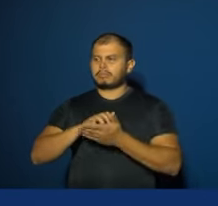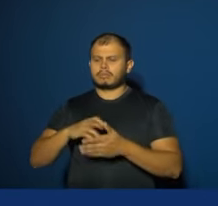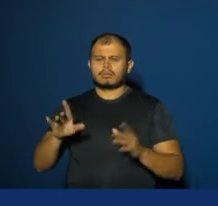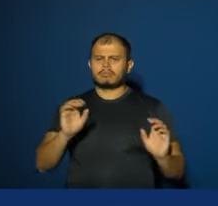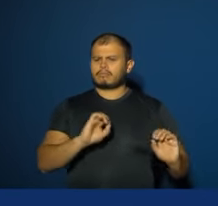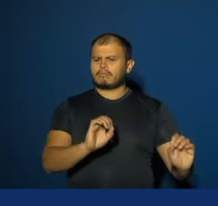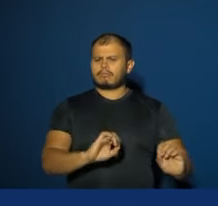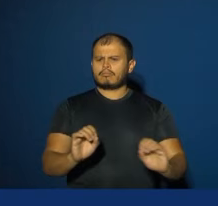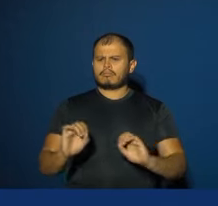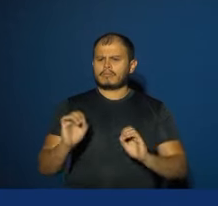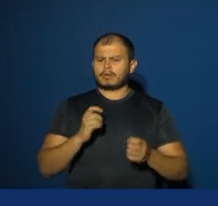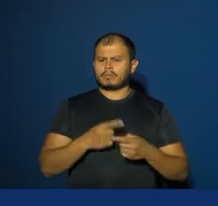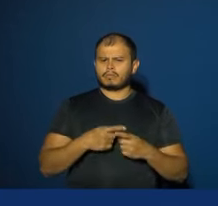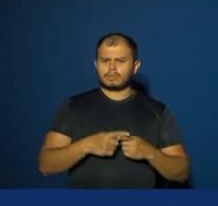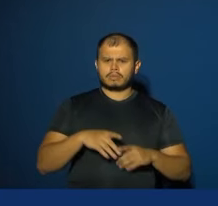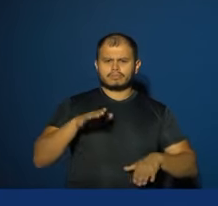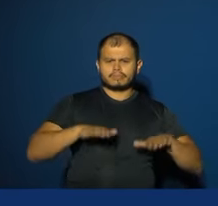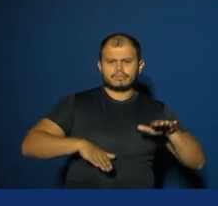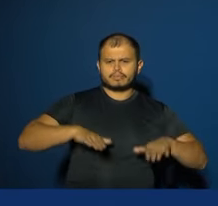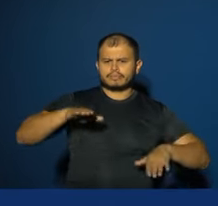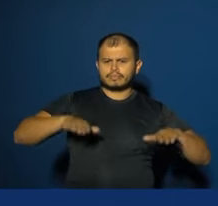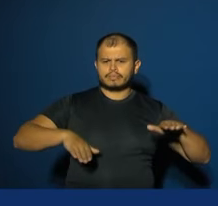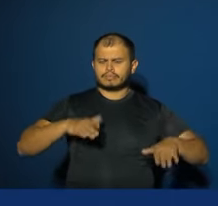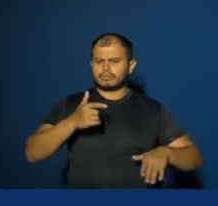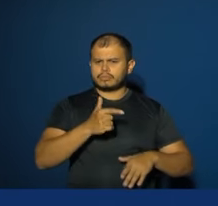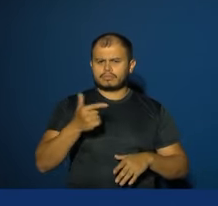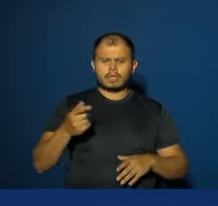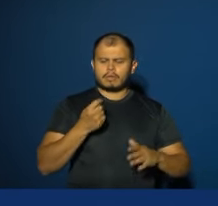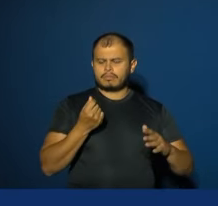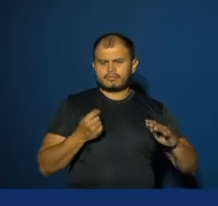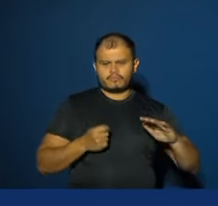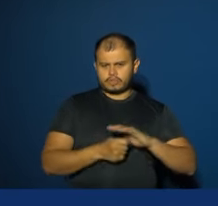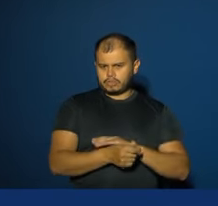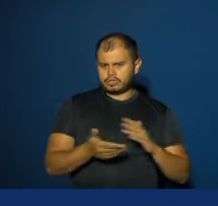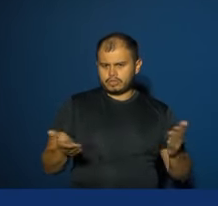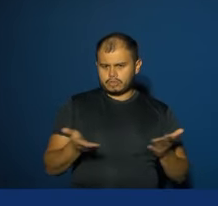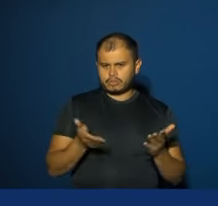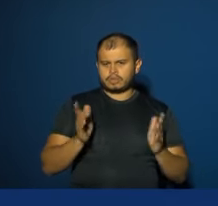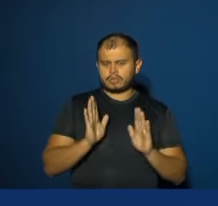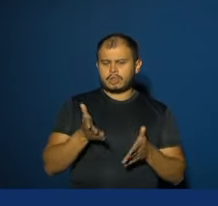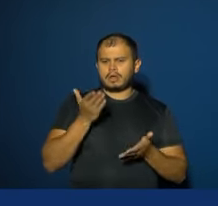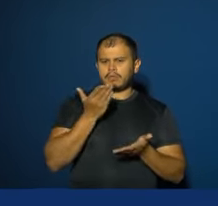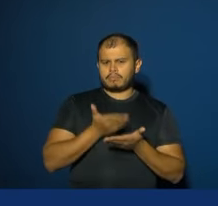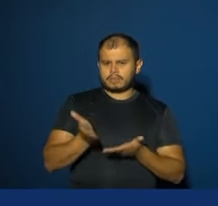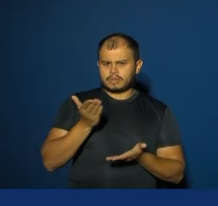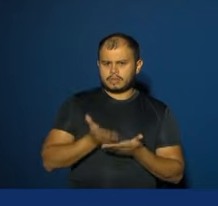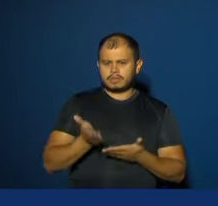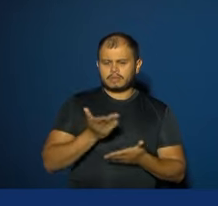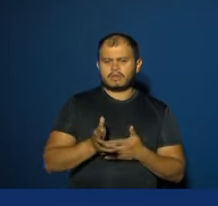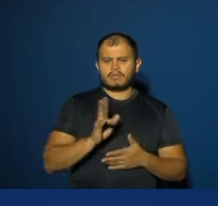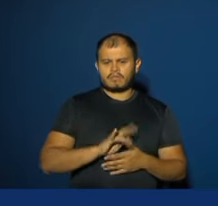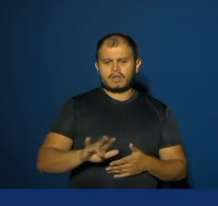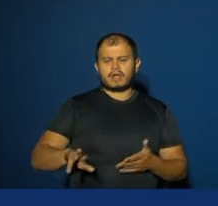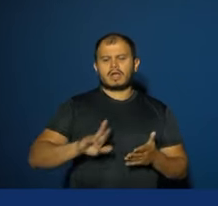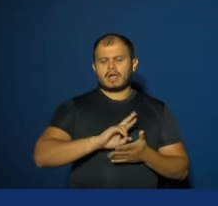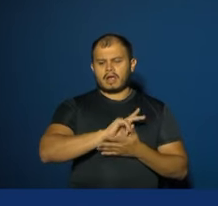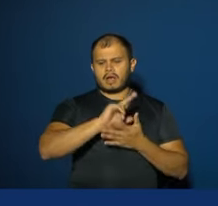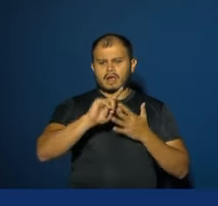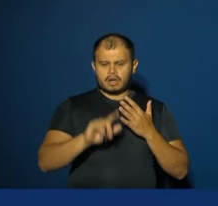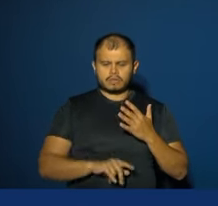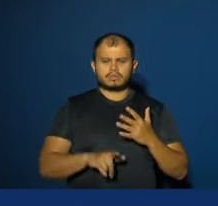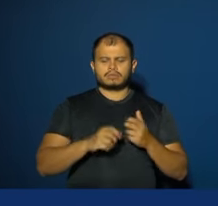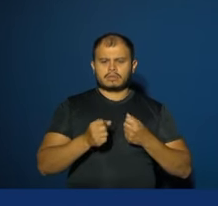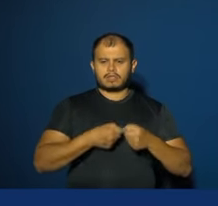é porque concessão tá desequilibrada não há condições para fazer investimento Nós perdemos centenas de milhões de reais com essa concessão